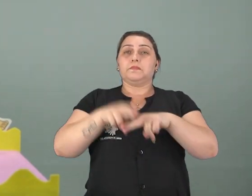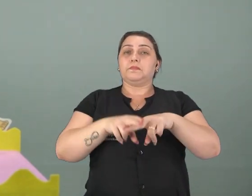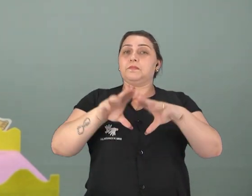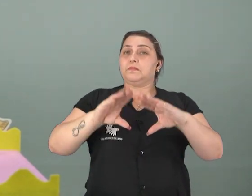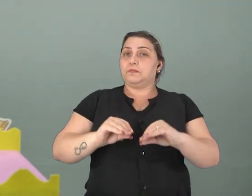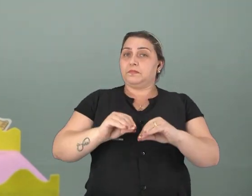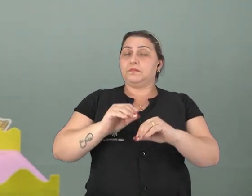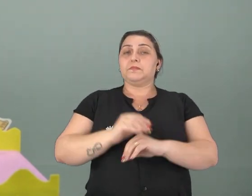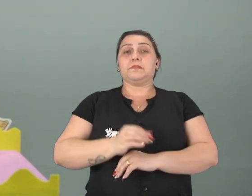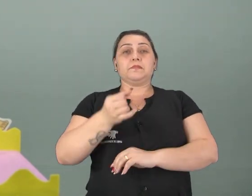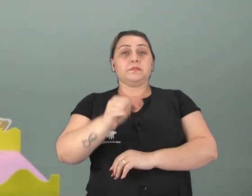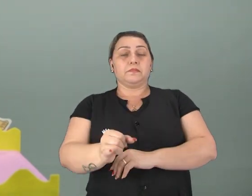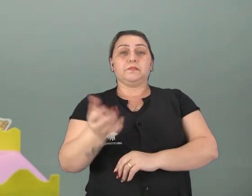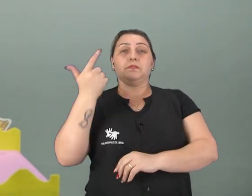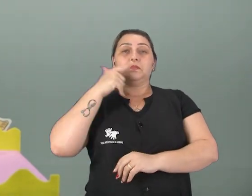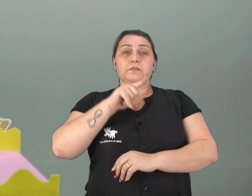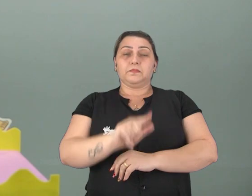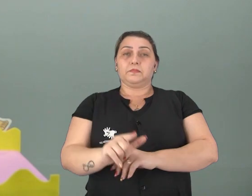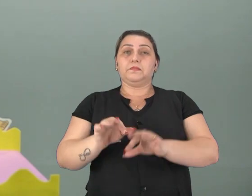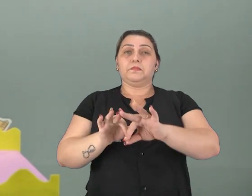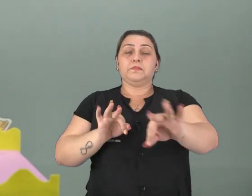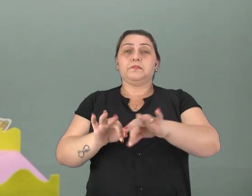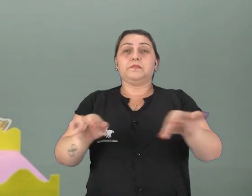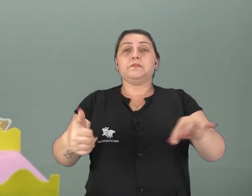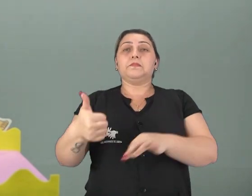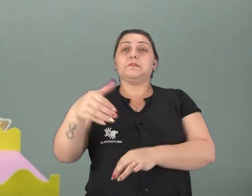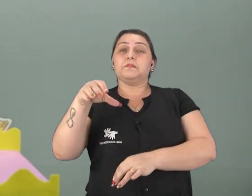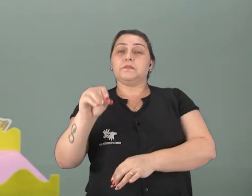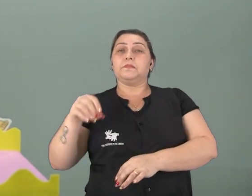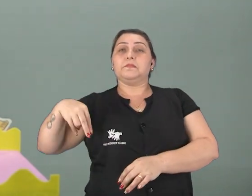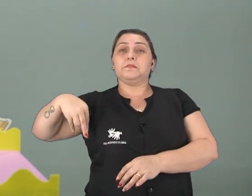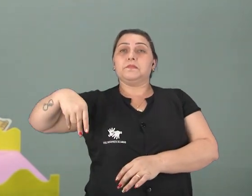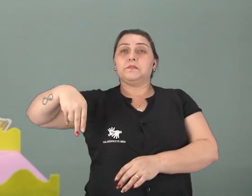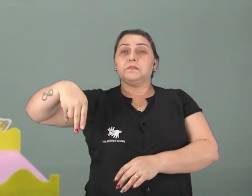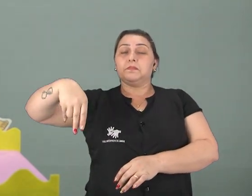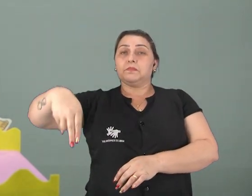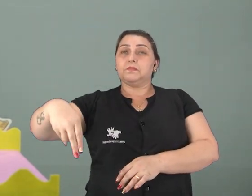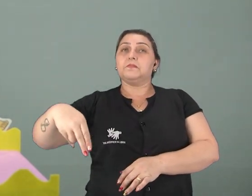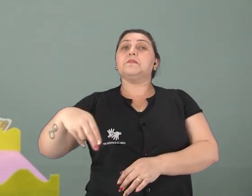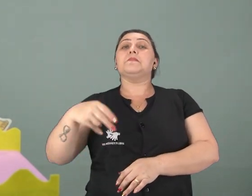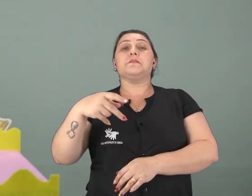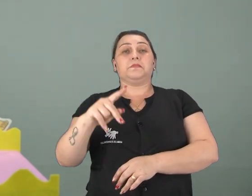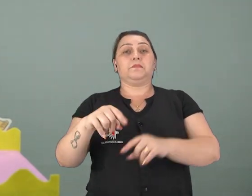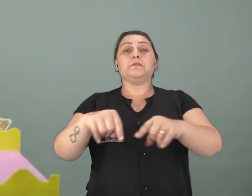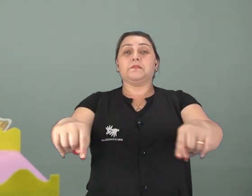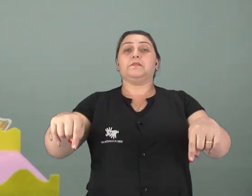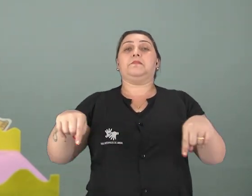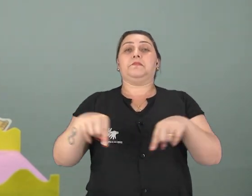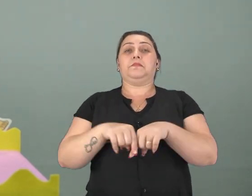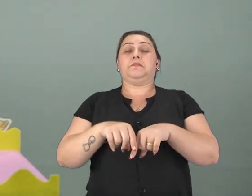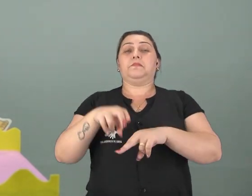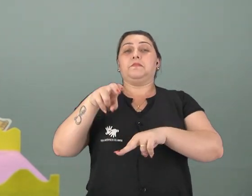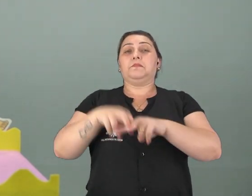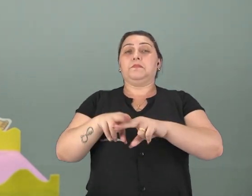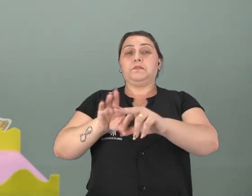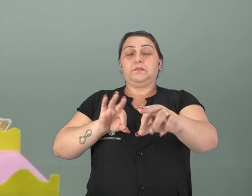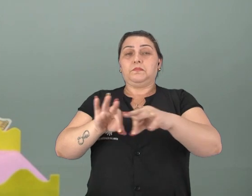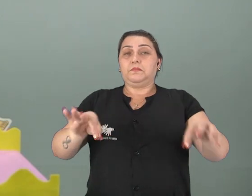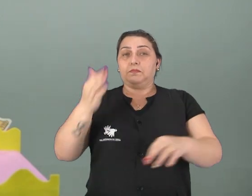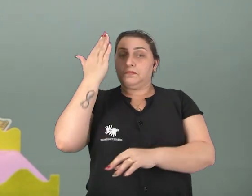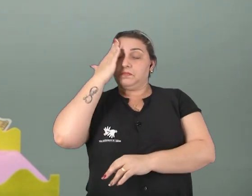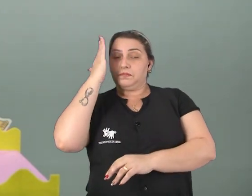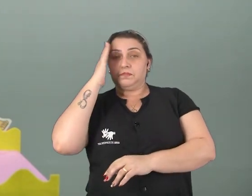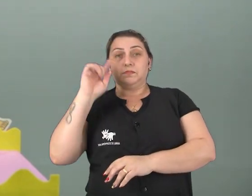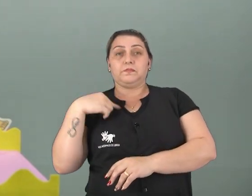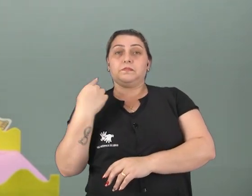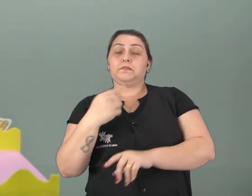você vai dizer. Se você conseguiu medir 10 passos, então é a medida da sua sala. Compreenderam?